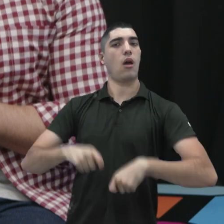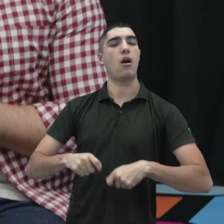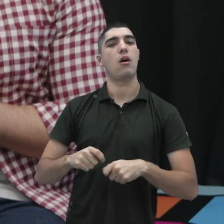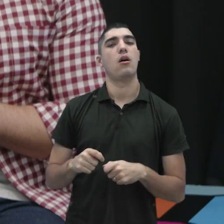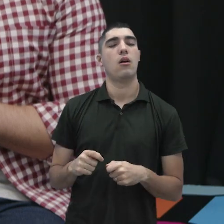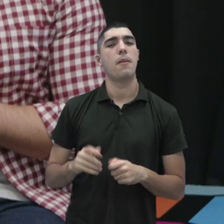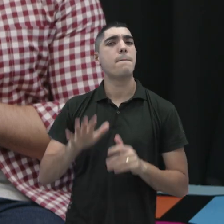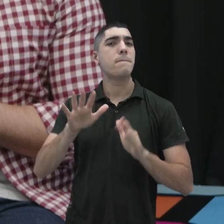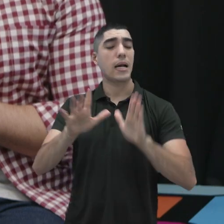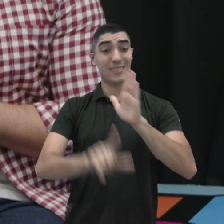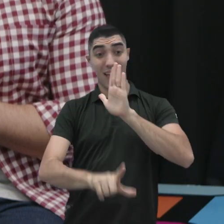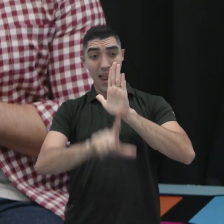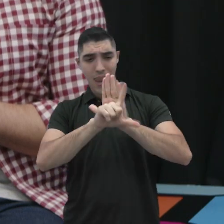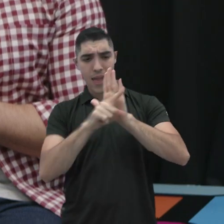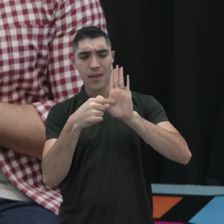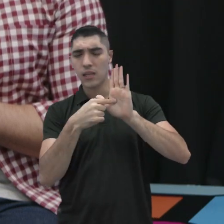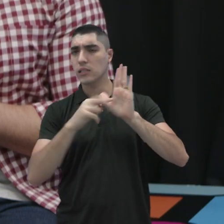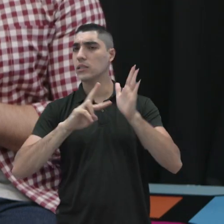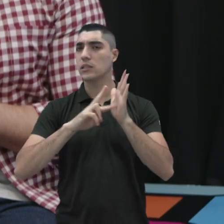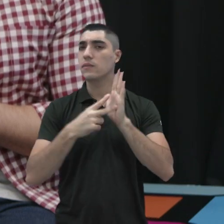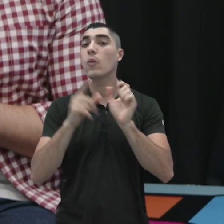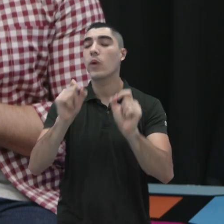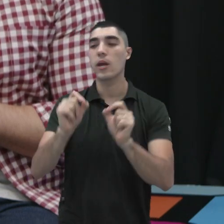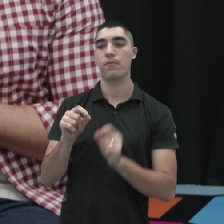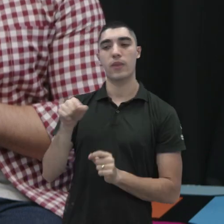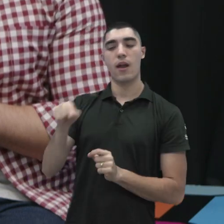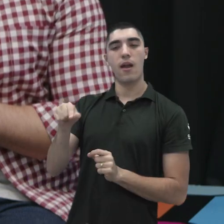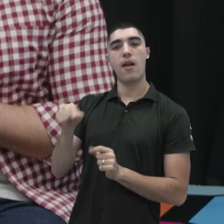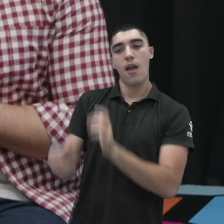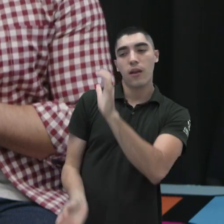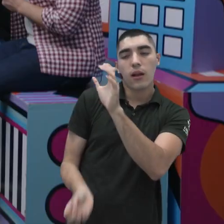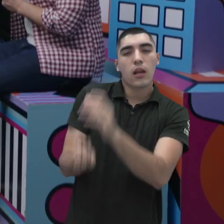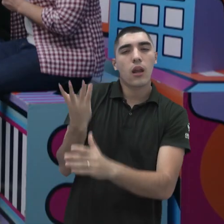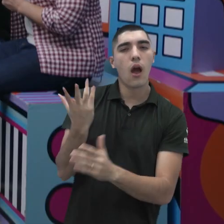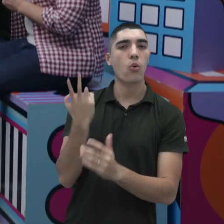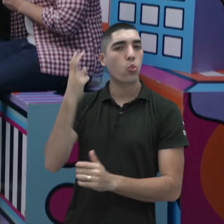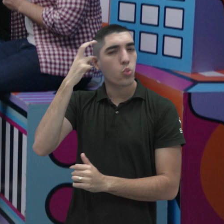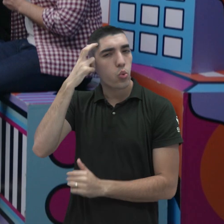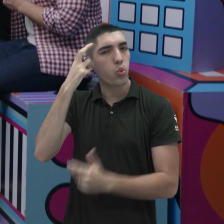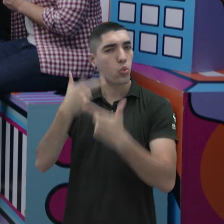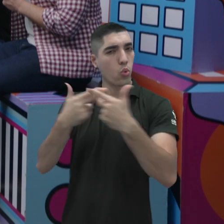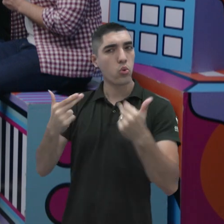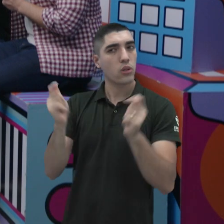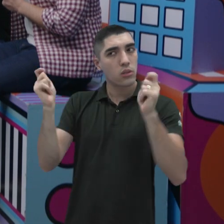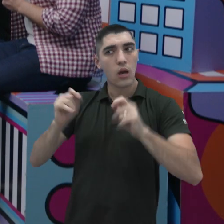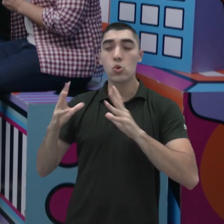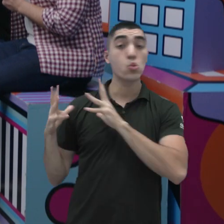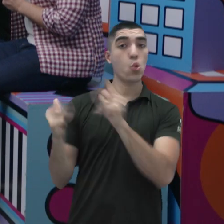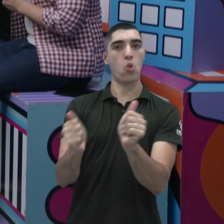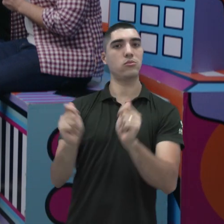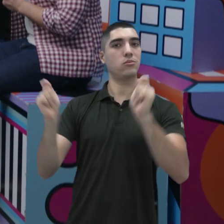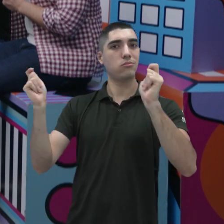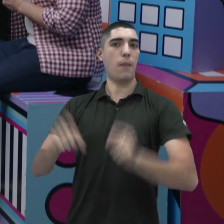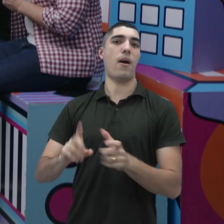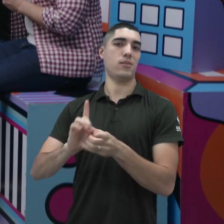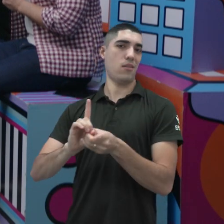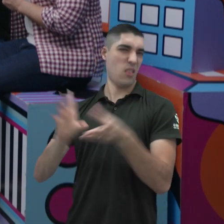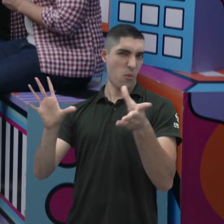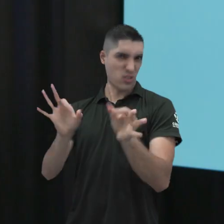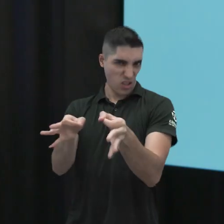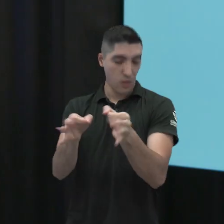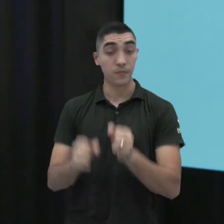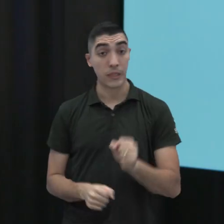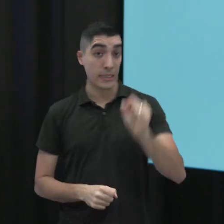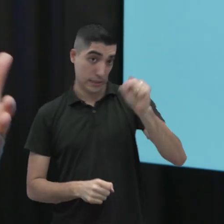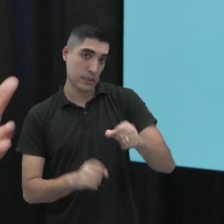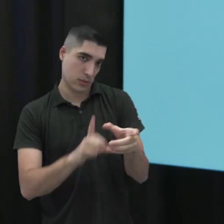essas leis, elas são uma forma de democratizar a produção cultural também, Roberval? Em certo modo, sim. É